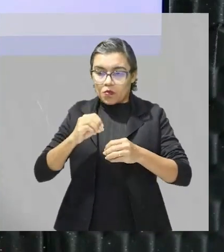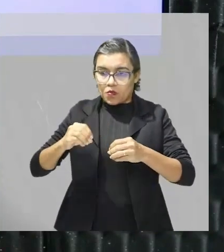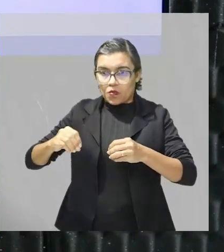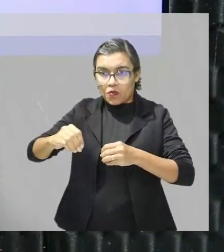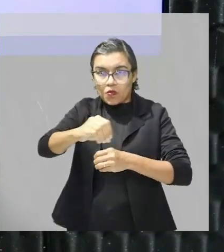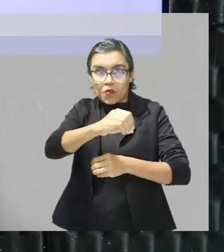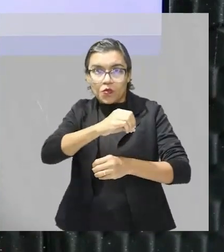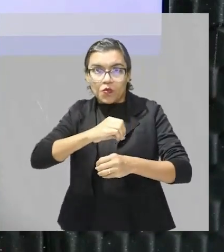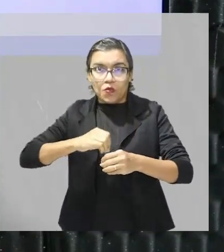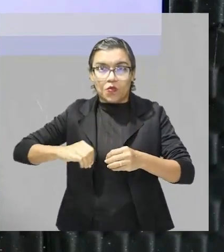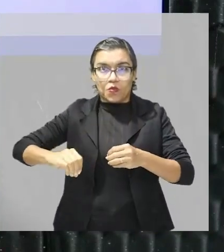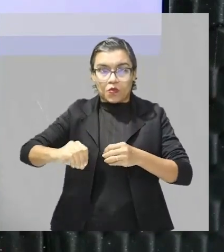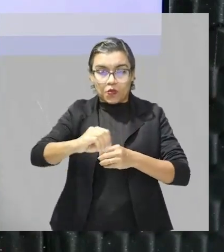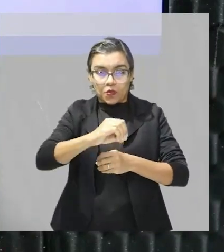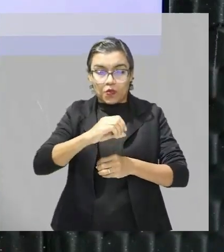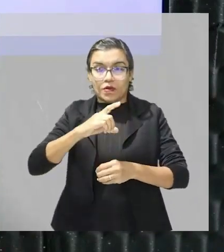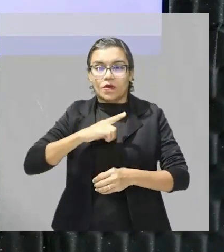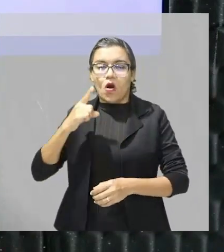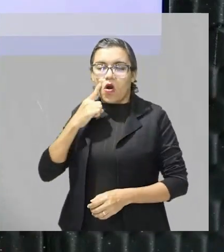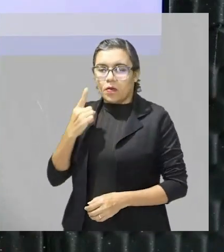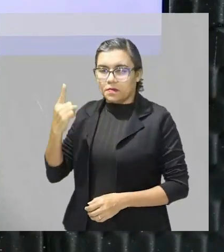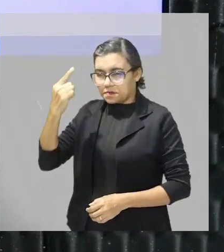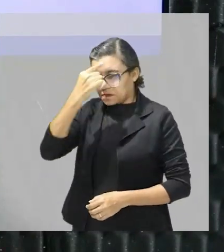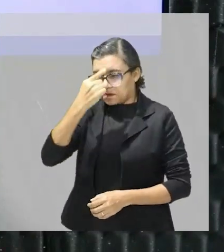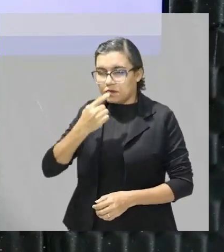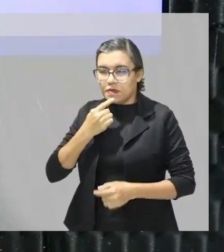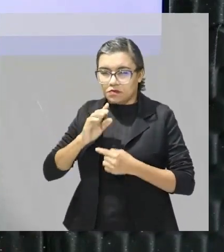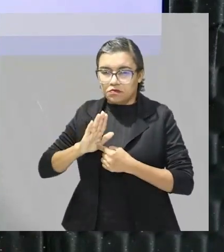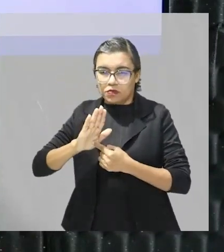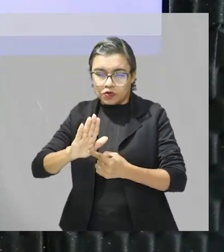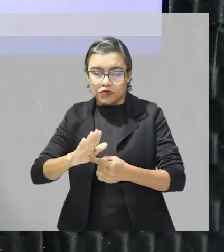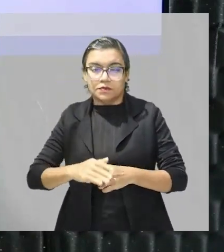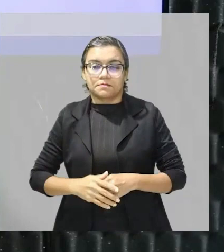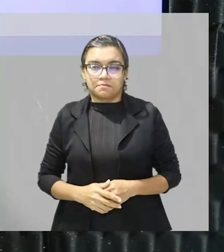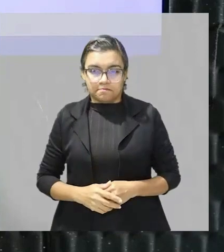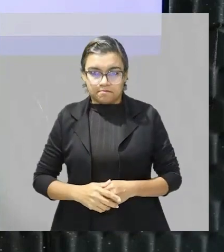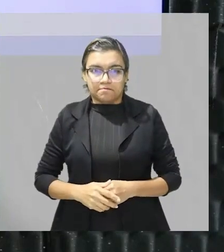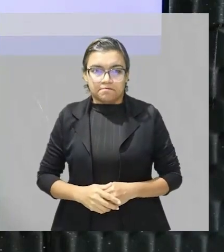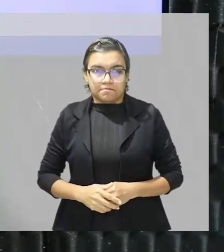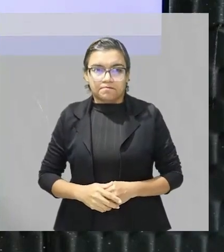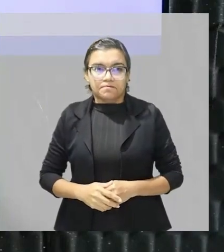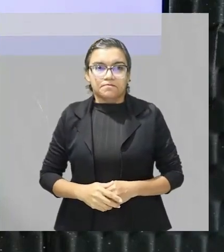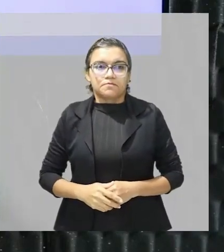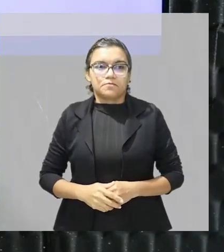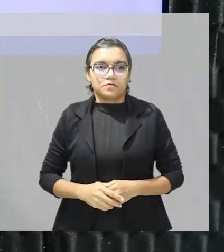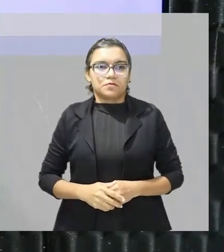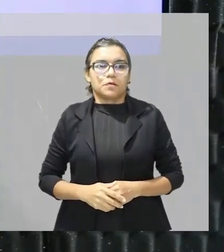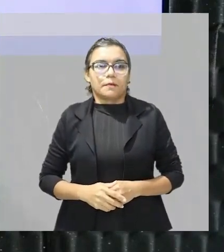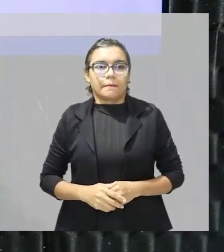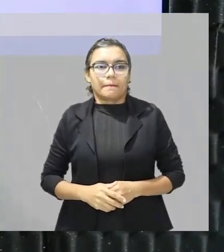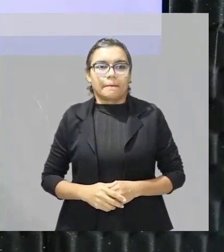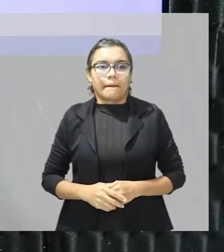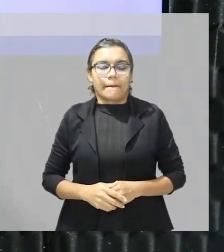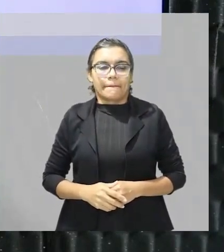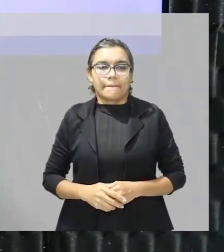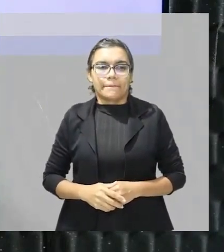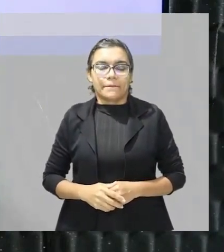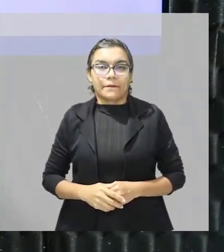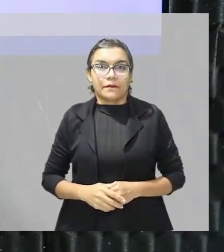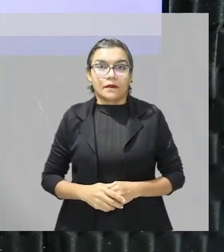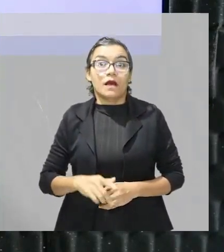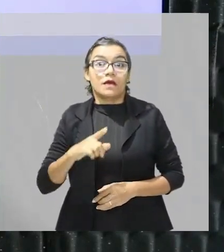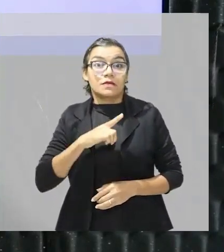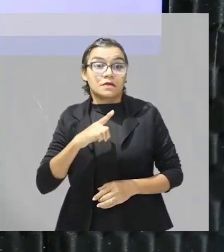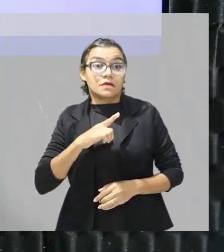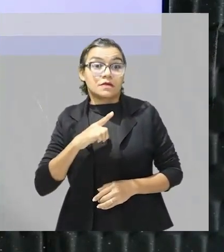esses modelo atômico também conhecido como modelo sistema solar Ok olha só olha